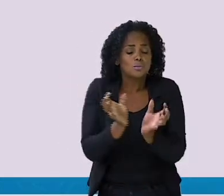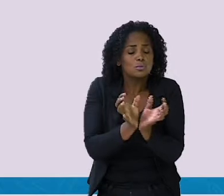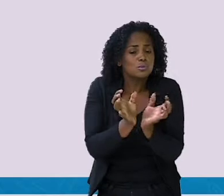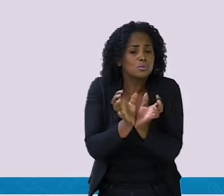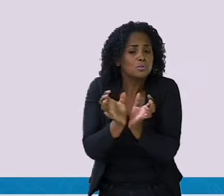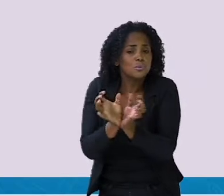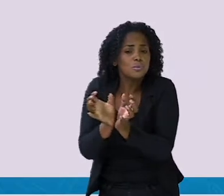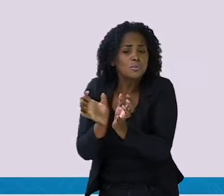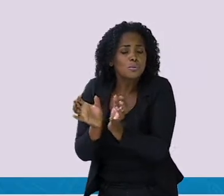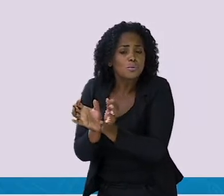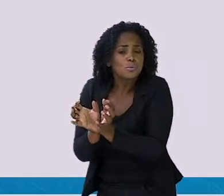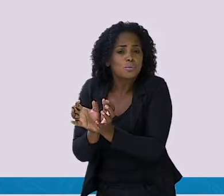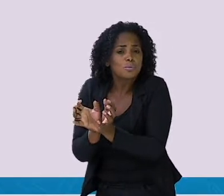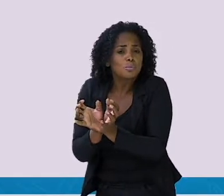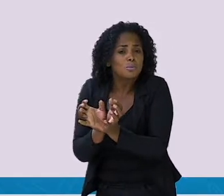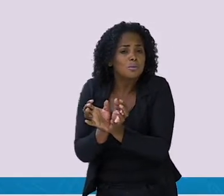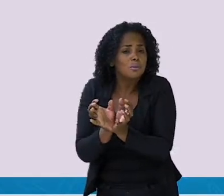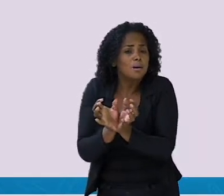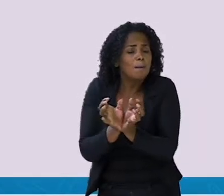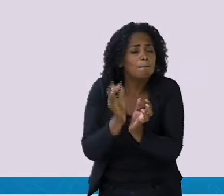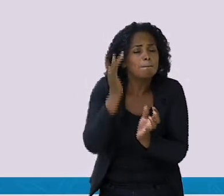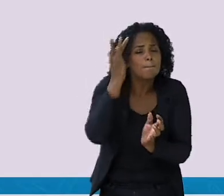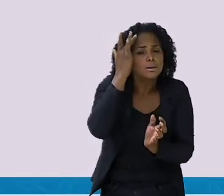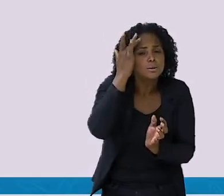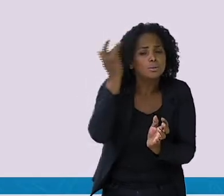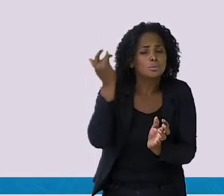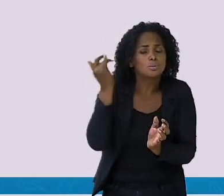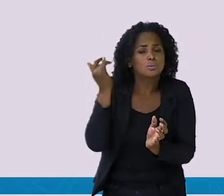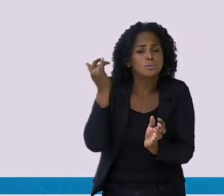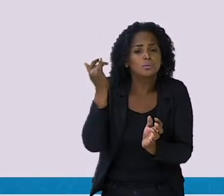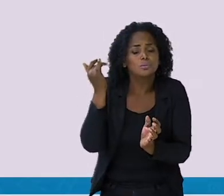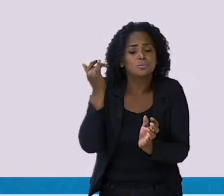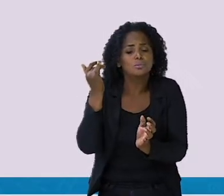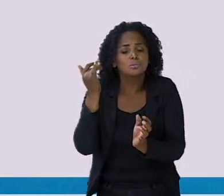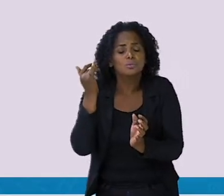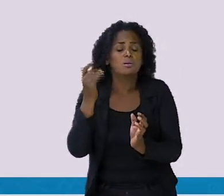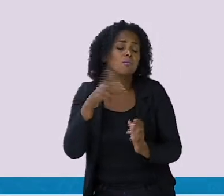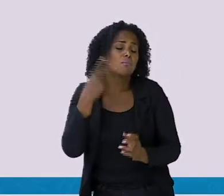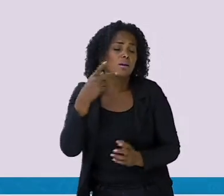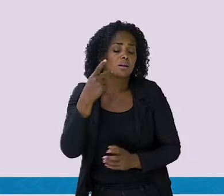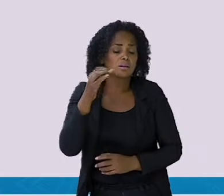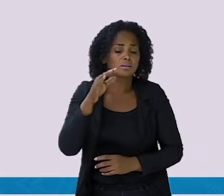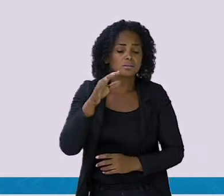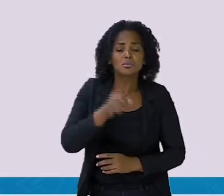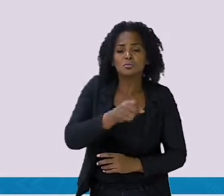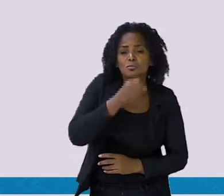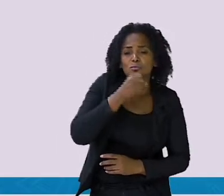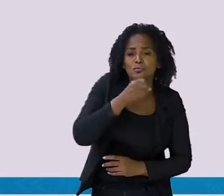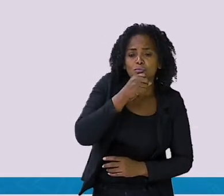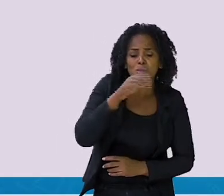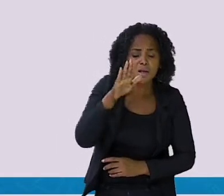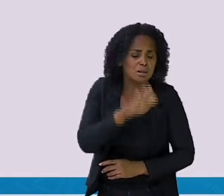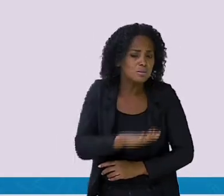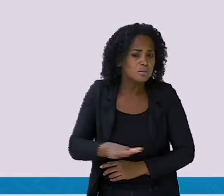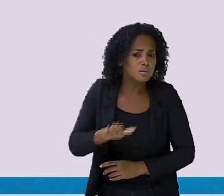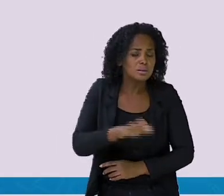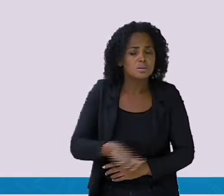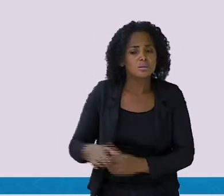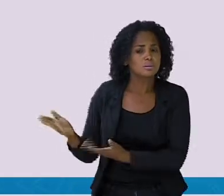nomeia seres de uma mesma espécie de uma forma geral. Quando eu falo pessoas,